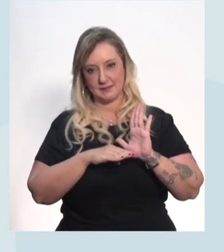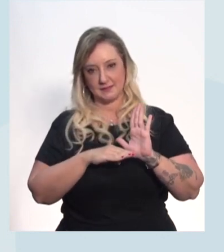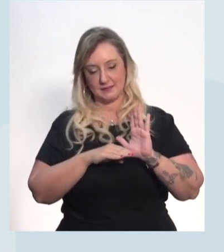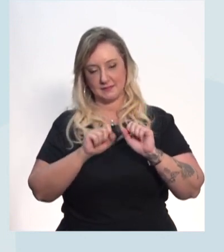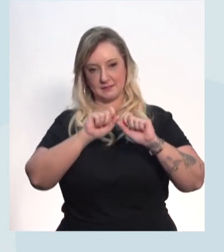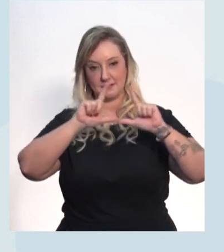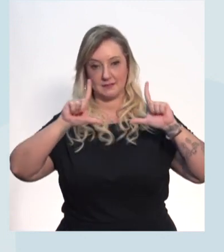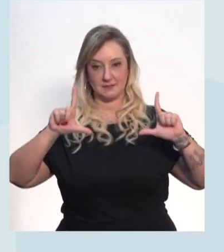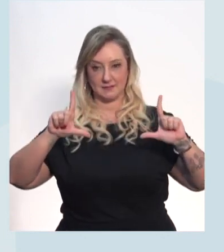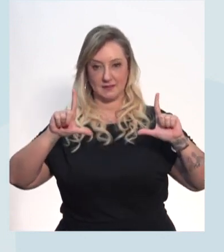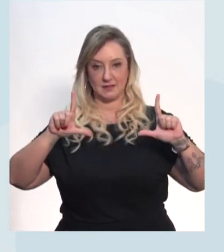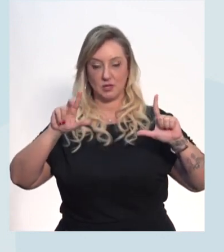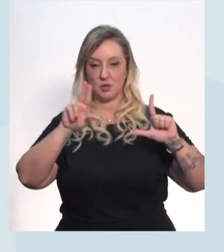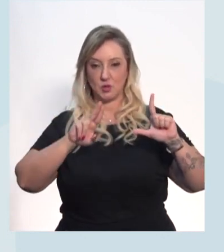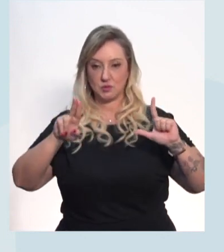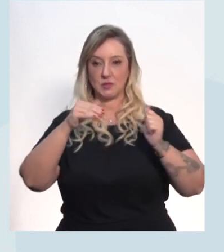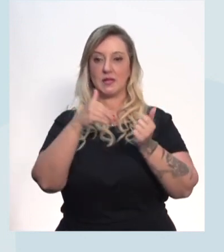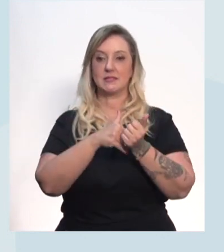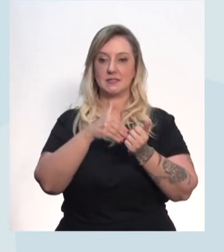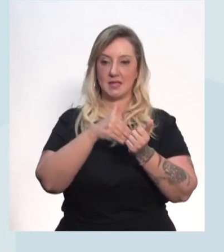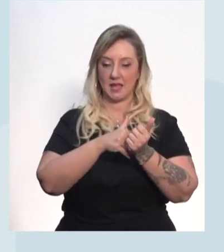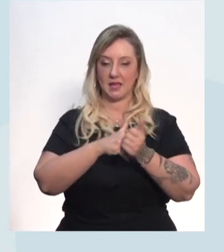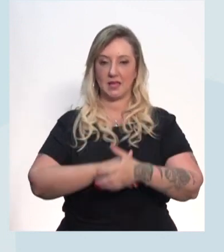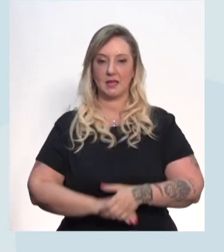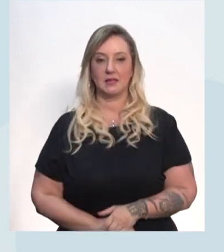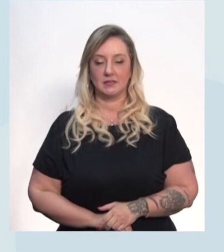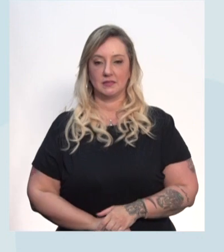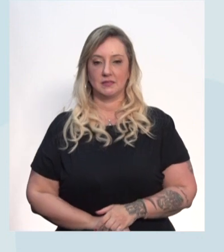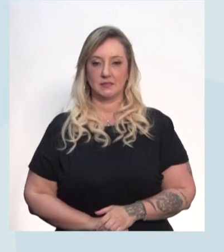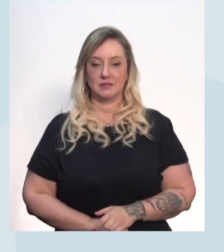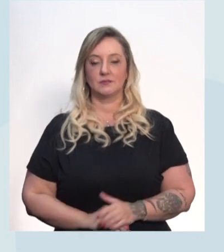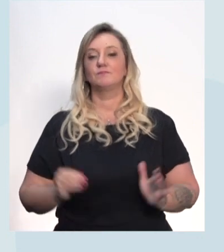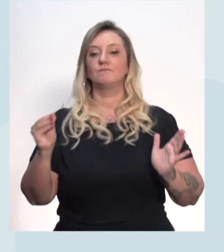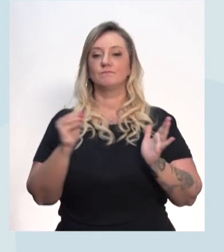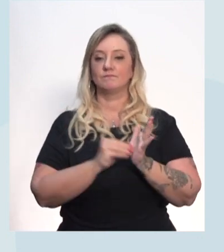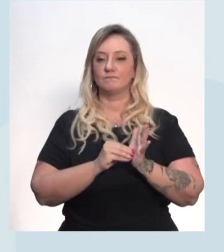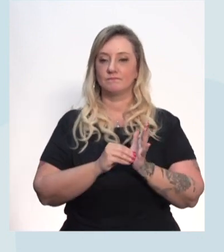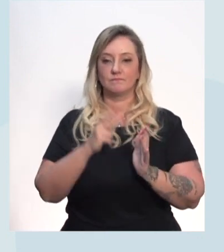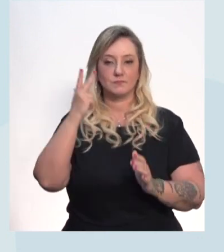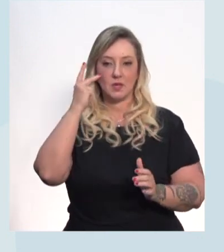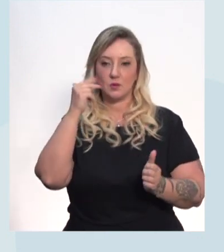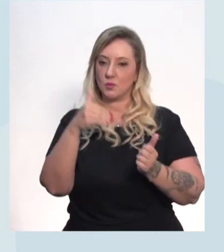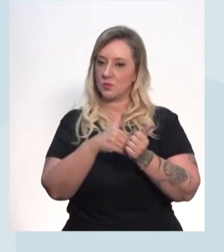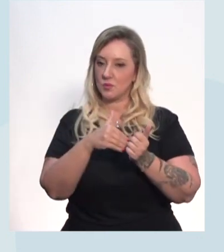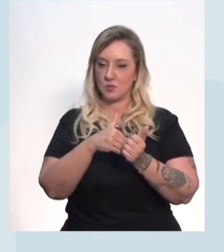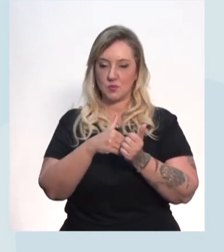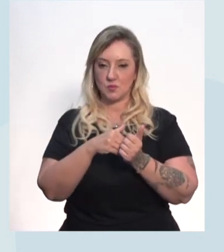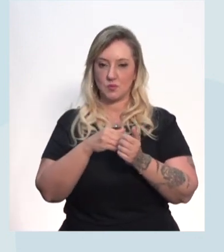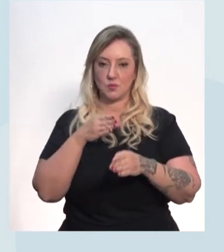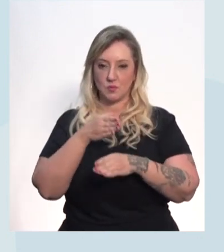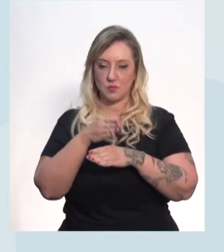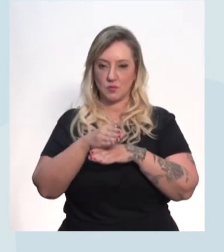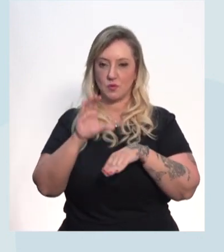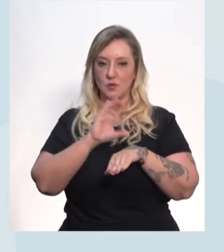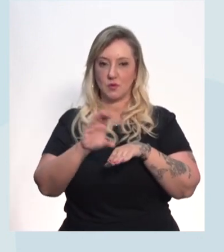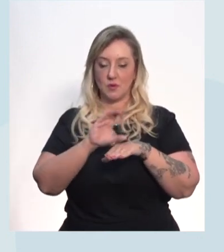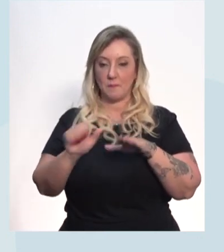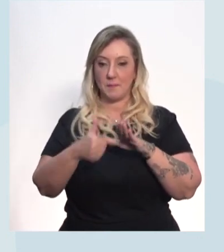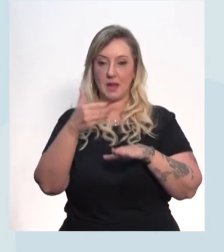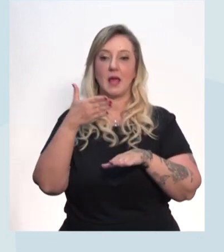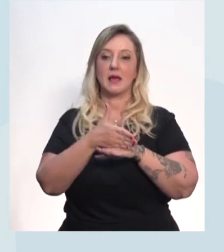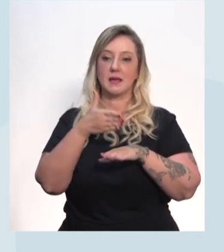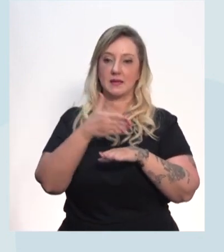Tá? Então, a gente tem que ir aos poucos, melhorando, aprimorando, sem desespero, um auxiliando o outro. Então, a ideia foi trazer